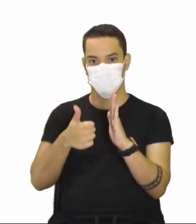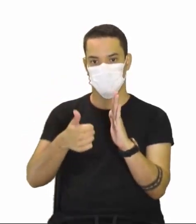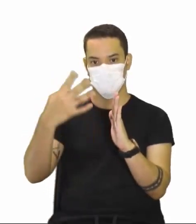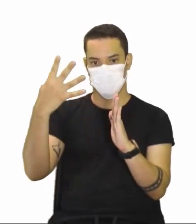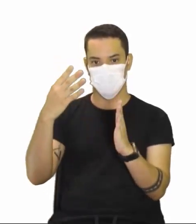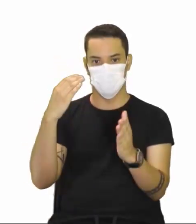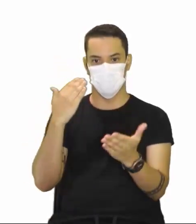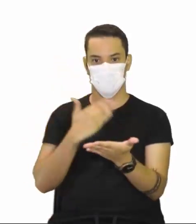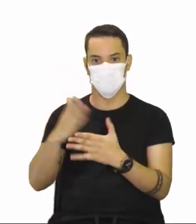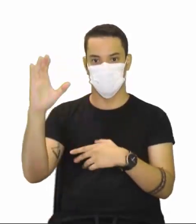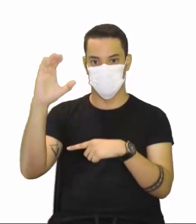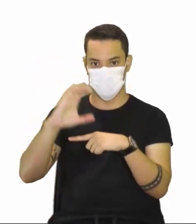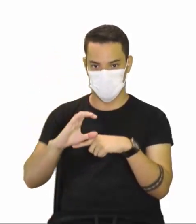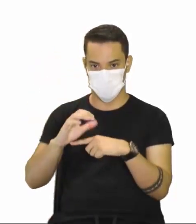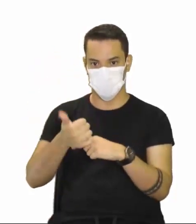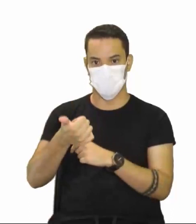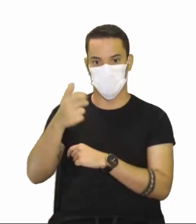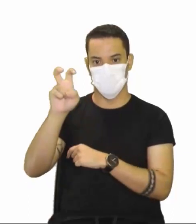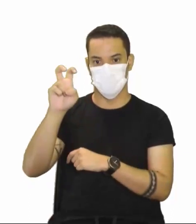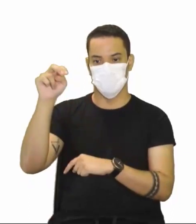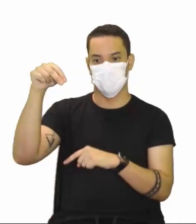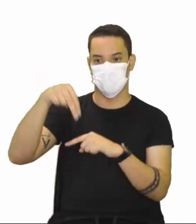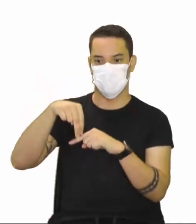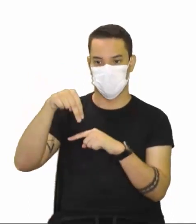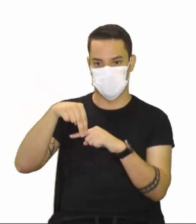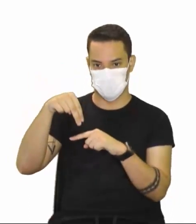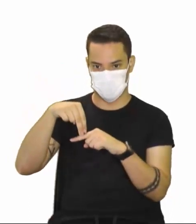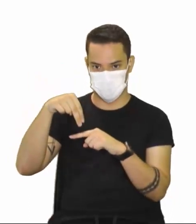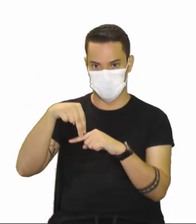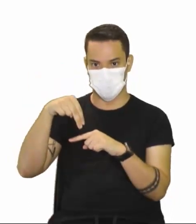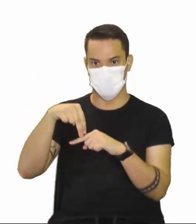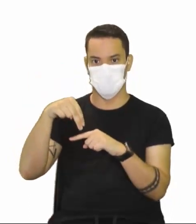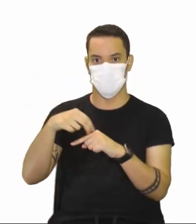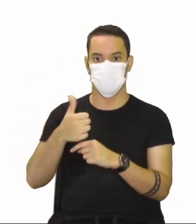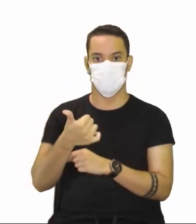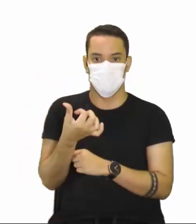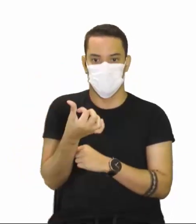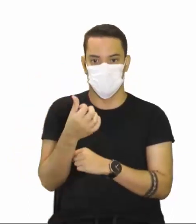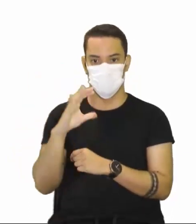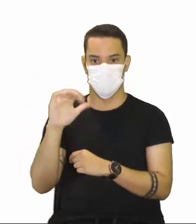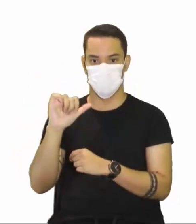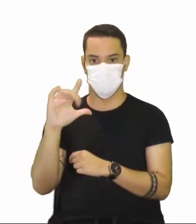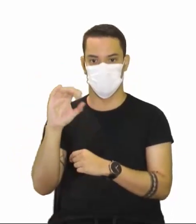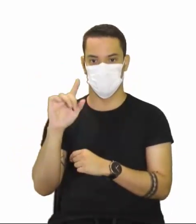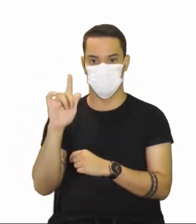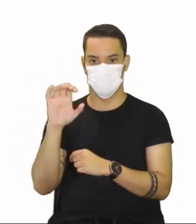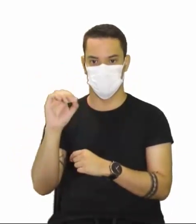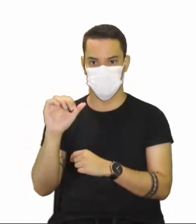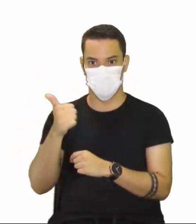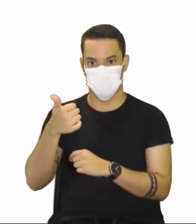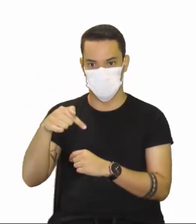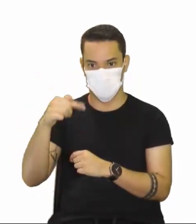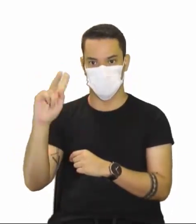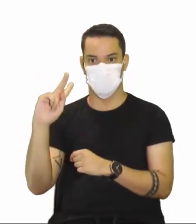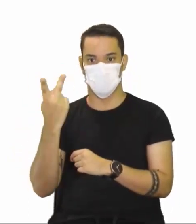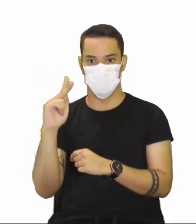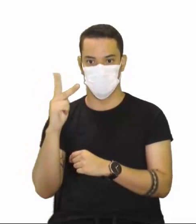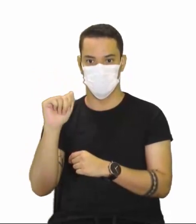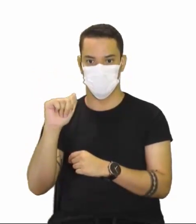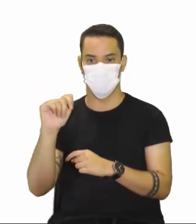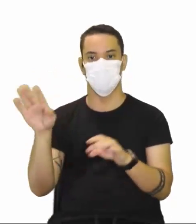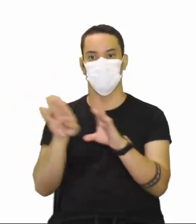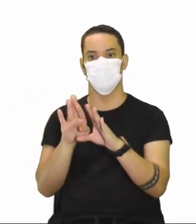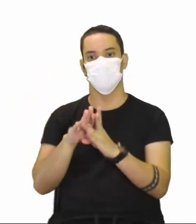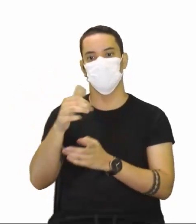com carbono, grupo do carbono, 15, grupo do nitrogênio, 16, calcogênio, 17, halogênio